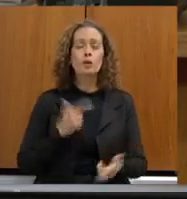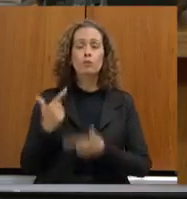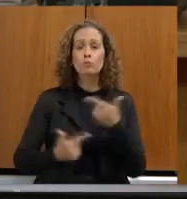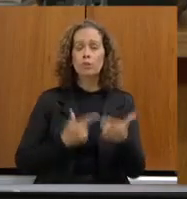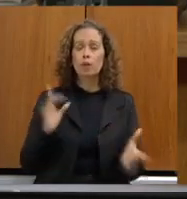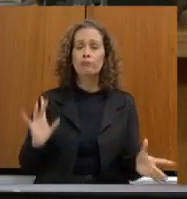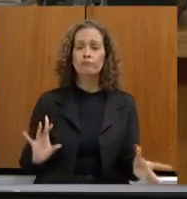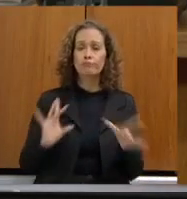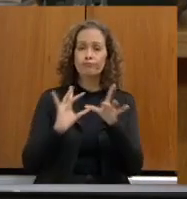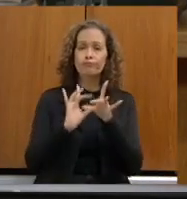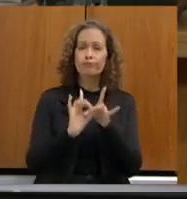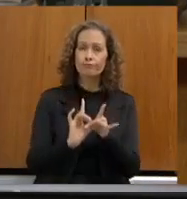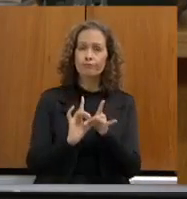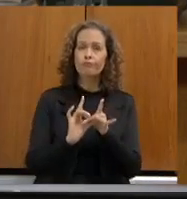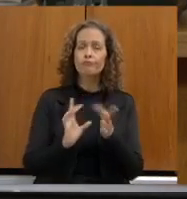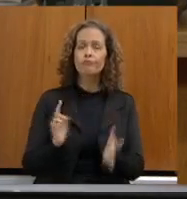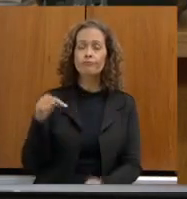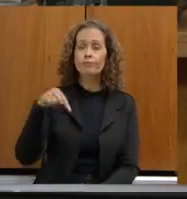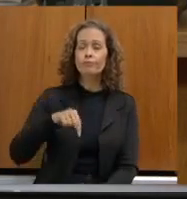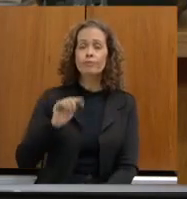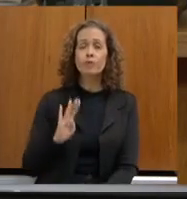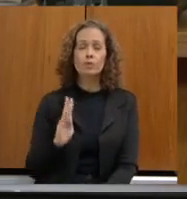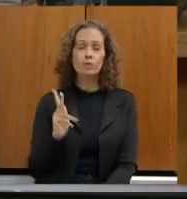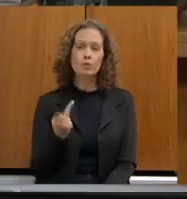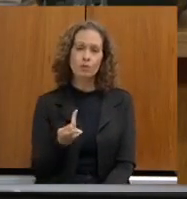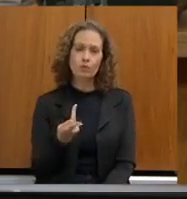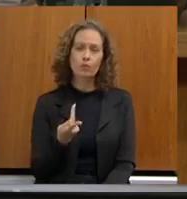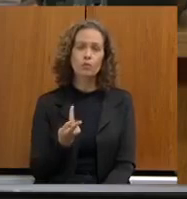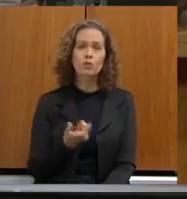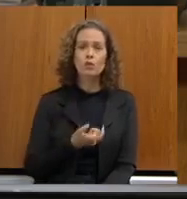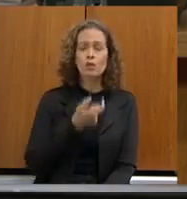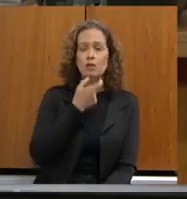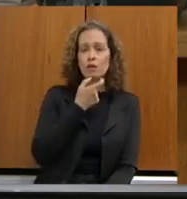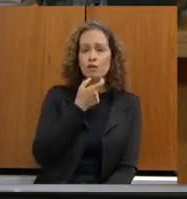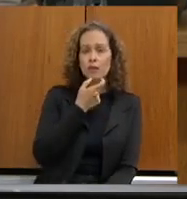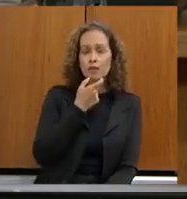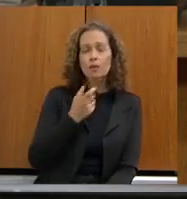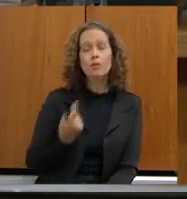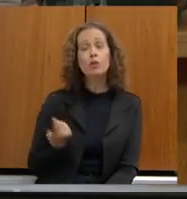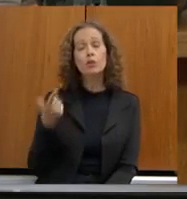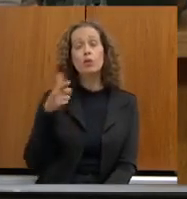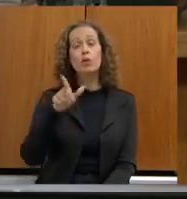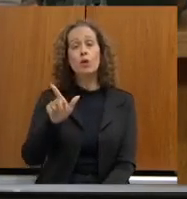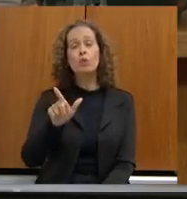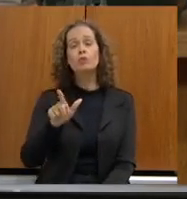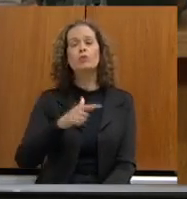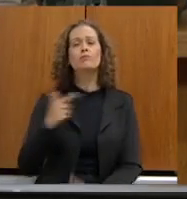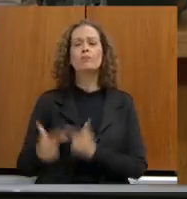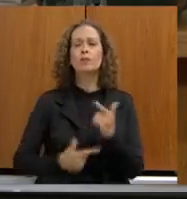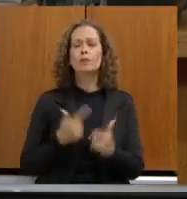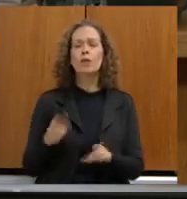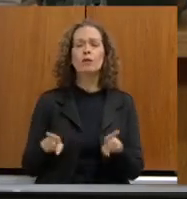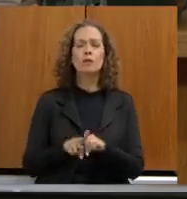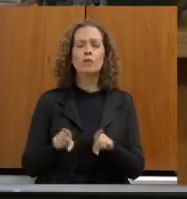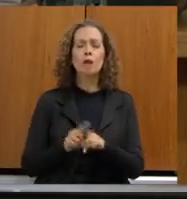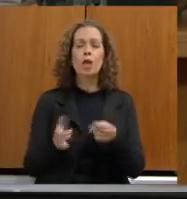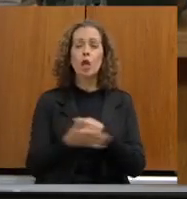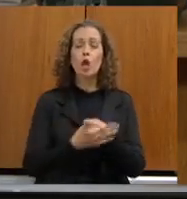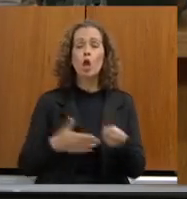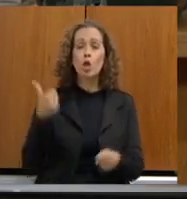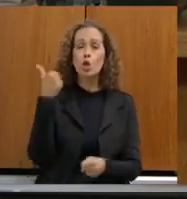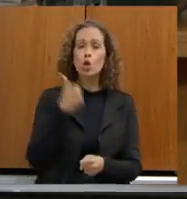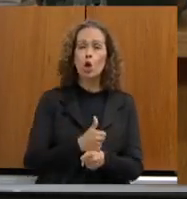aqui em si Dil aqui em Belo Horizonte e Nova Lima outra operação contra golpe na